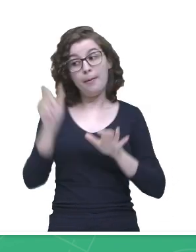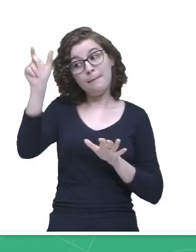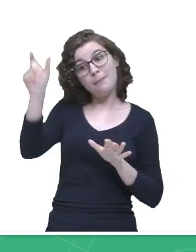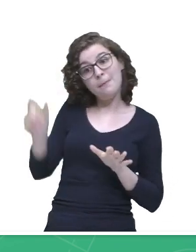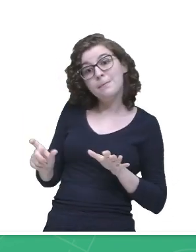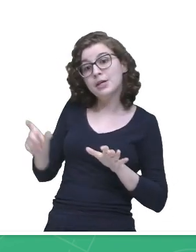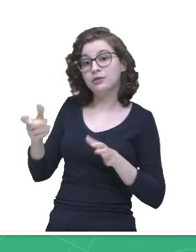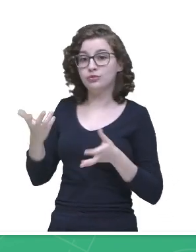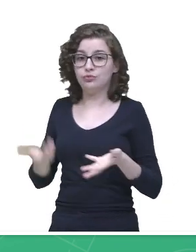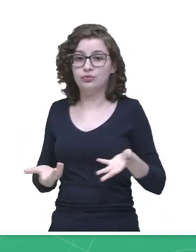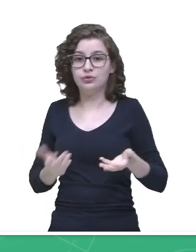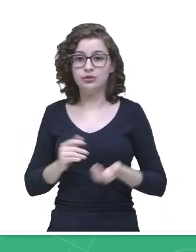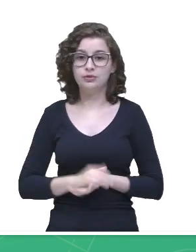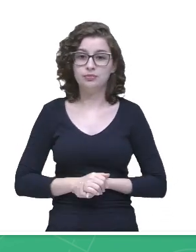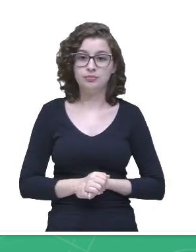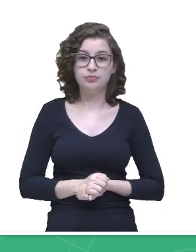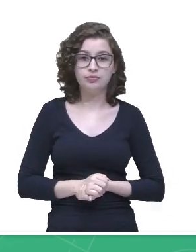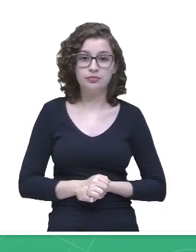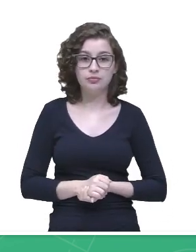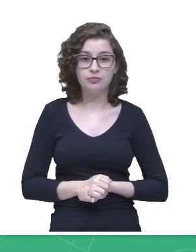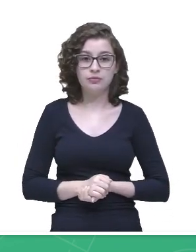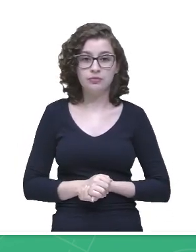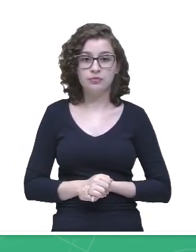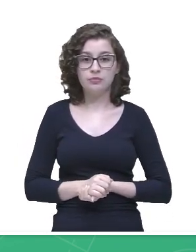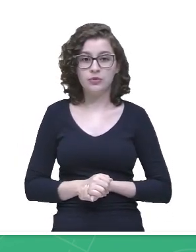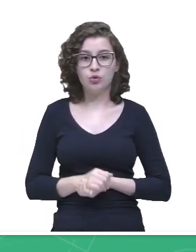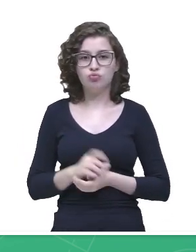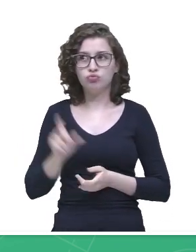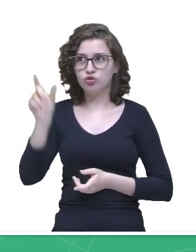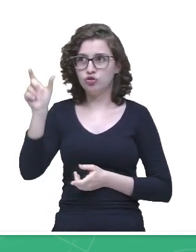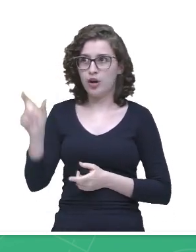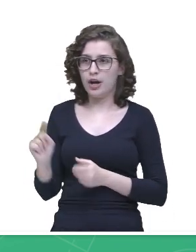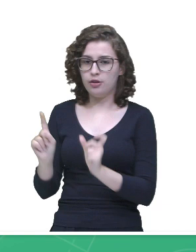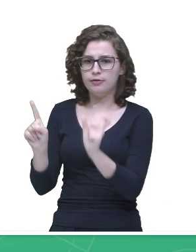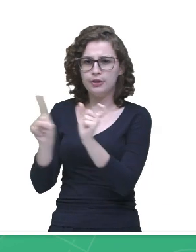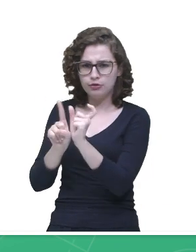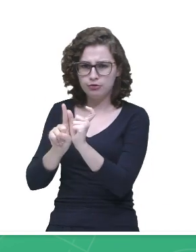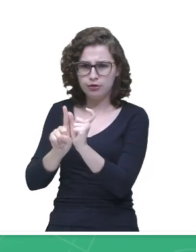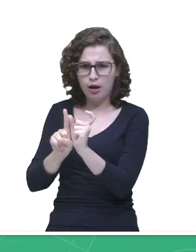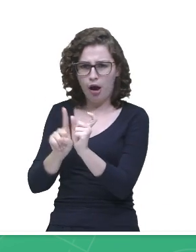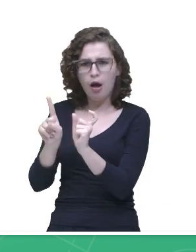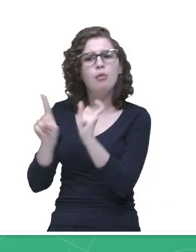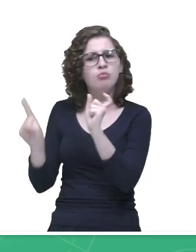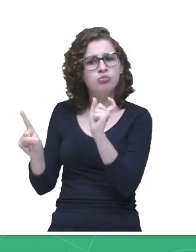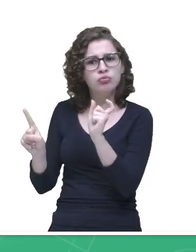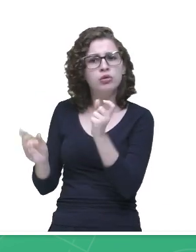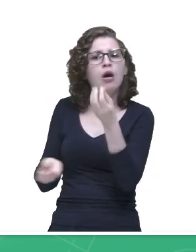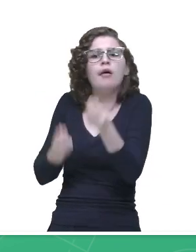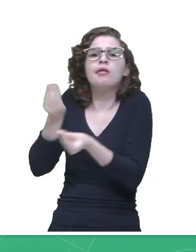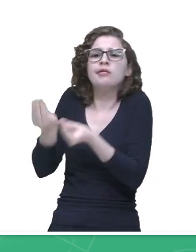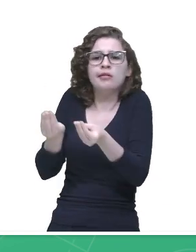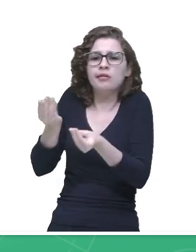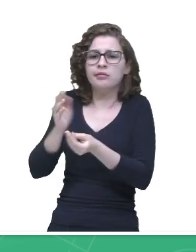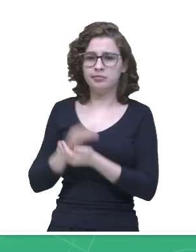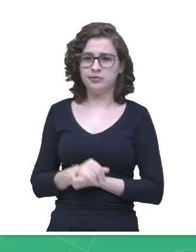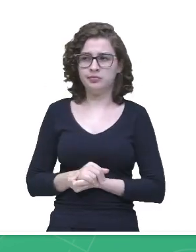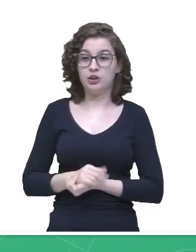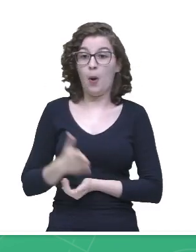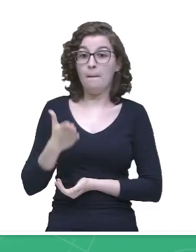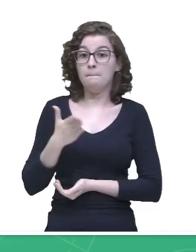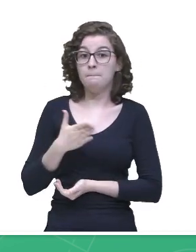sujeito, claro. Será que o sujeito está no singular ou no plural? Bom, nessa frase aqui eu estou falando dos meus